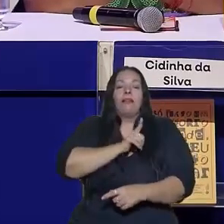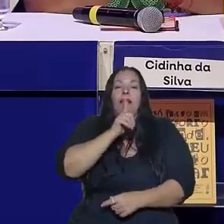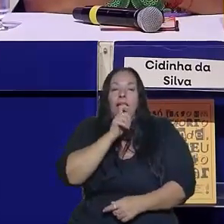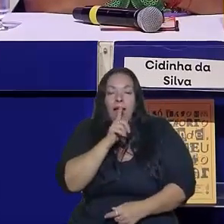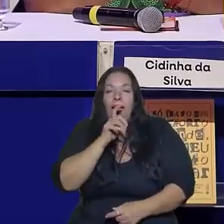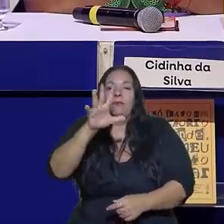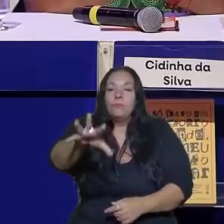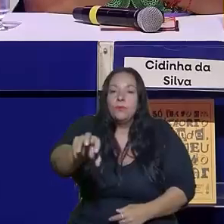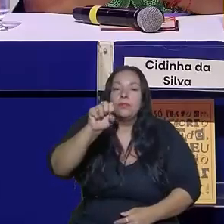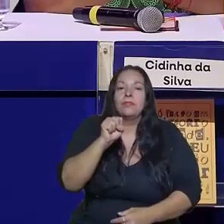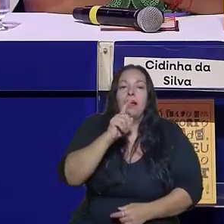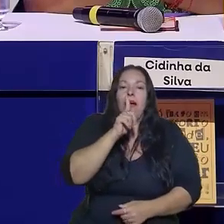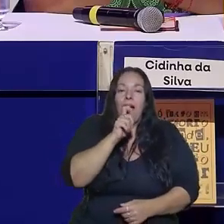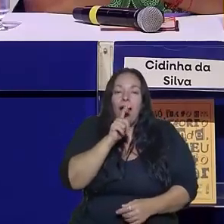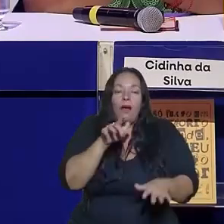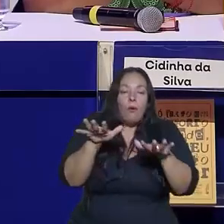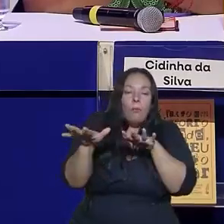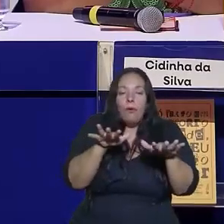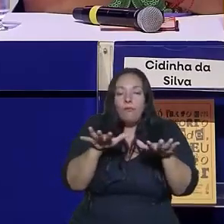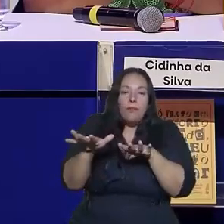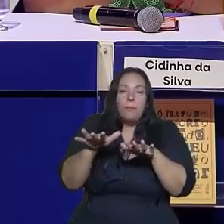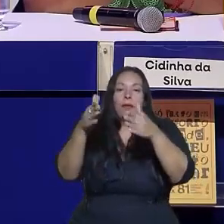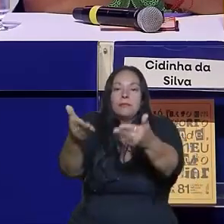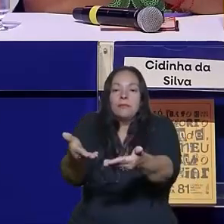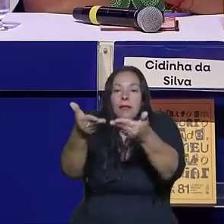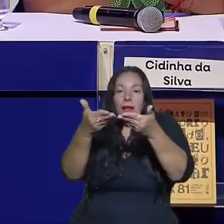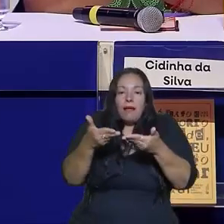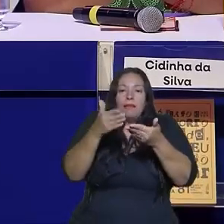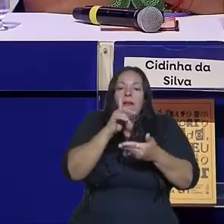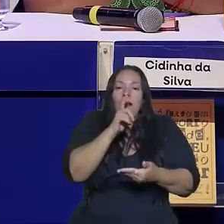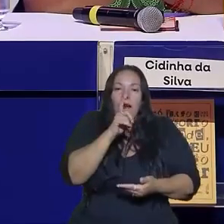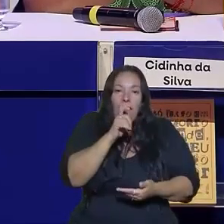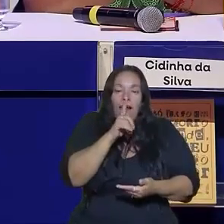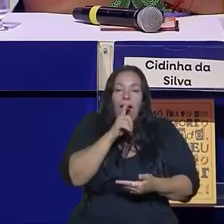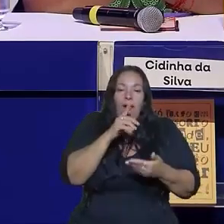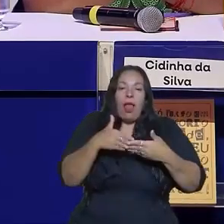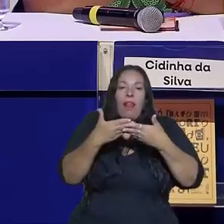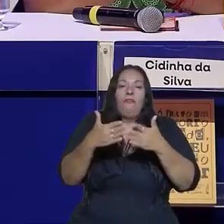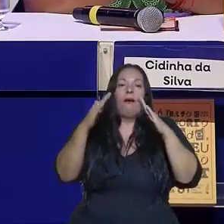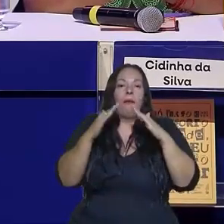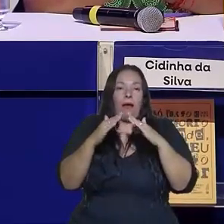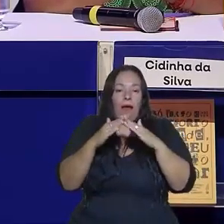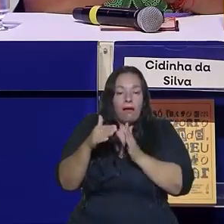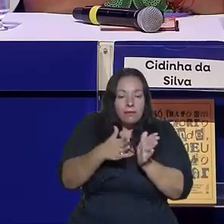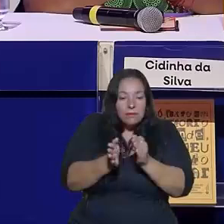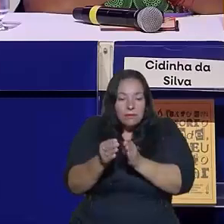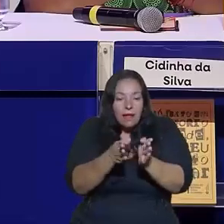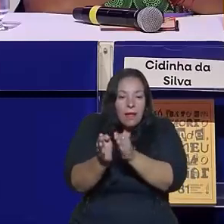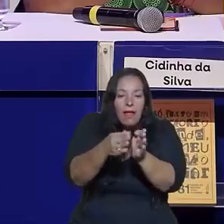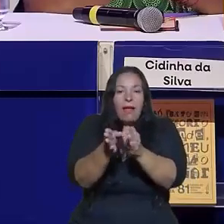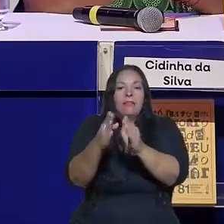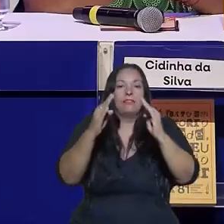para casa. Há um movimento também em percorrer, né, essa estrada que vai te levar